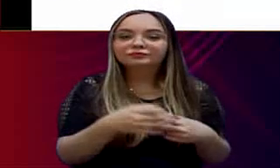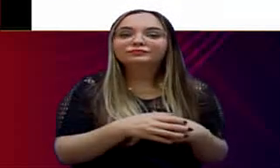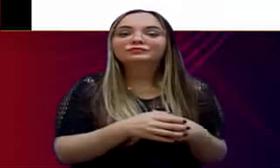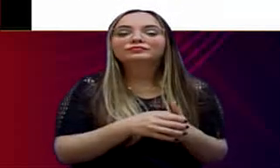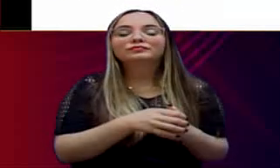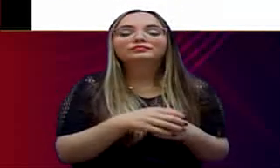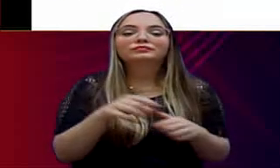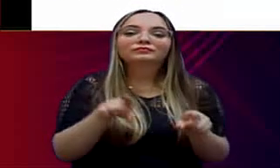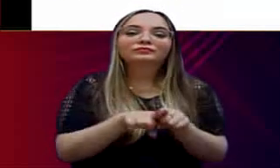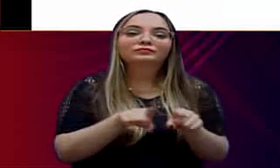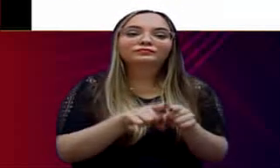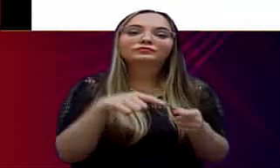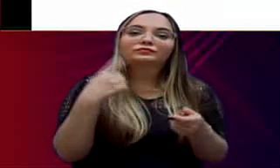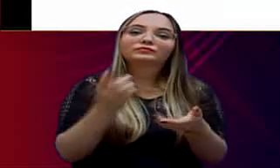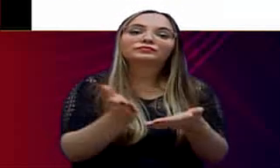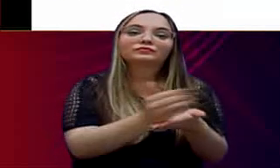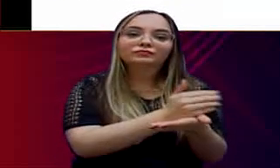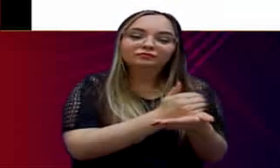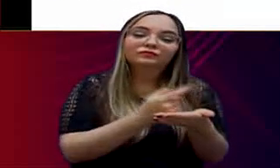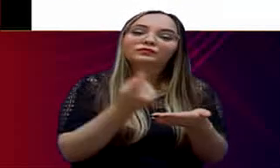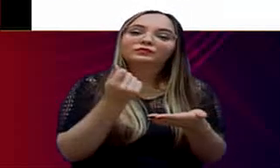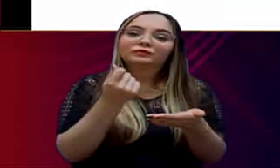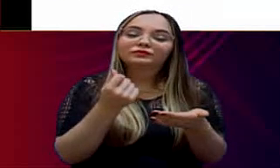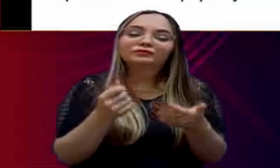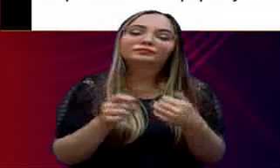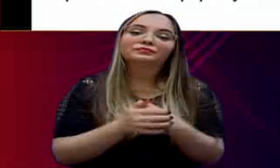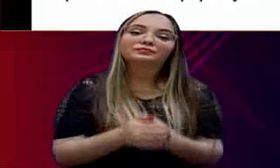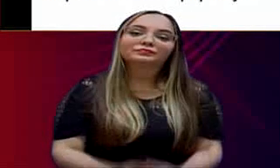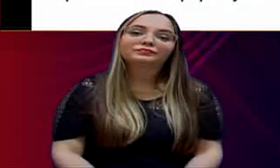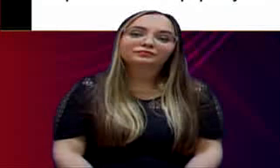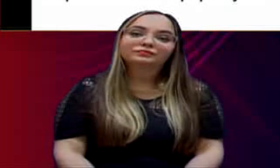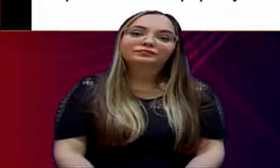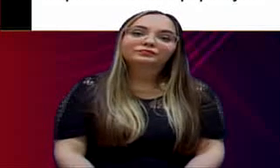de arrecadação e limitação de empenho quando necessário